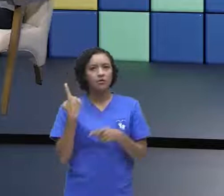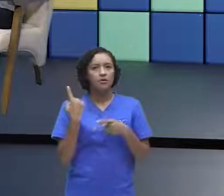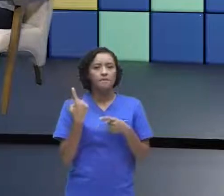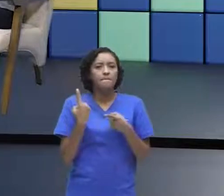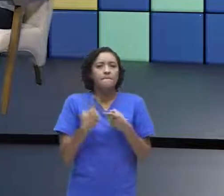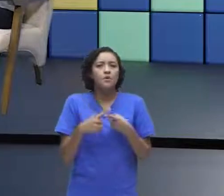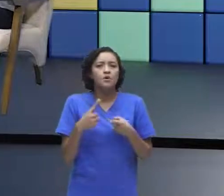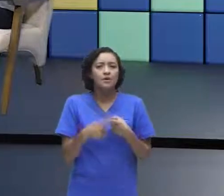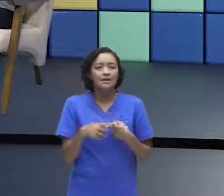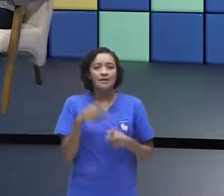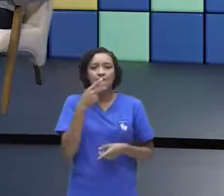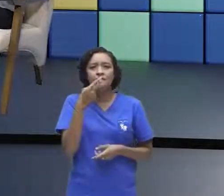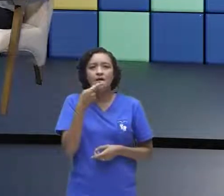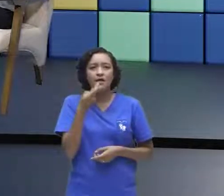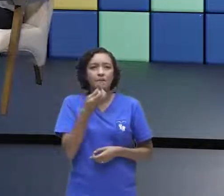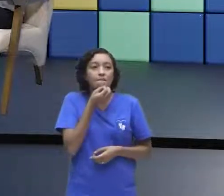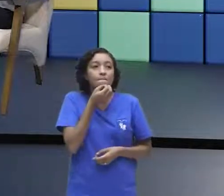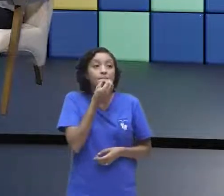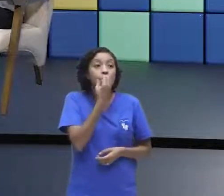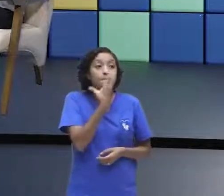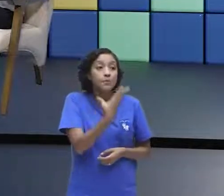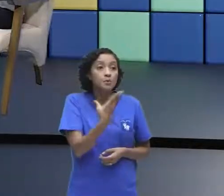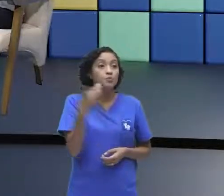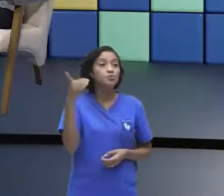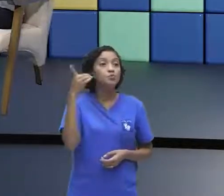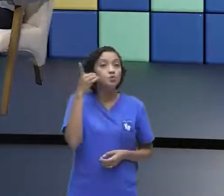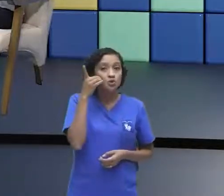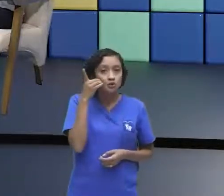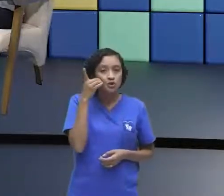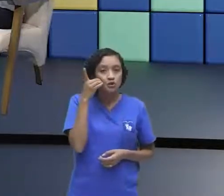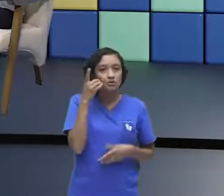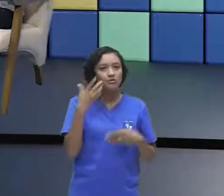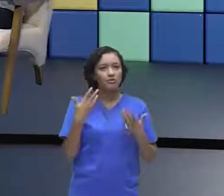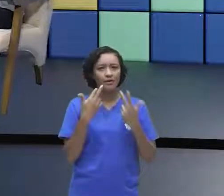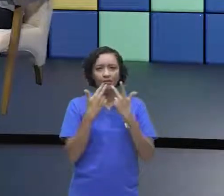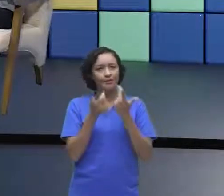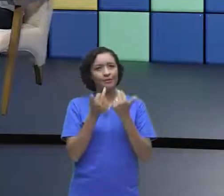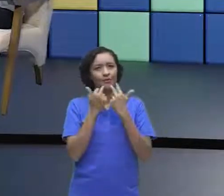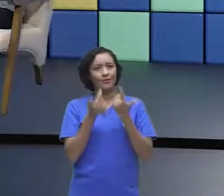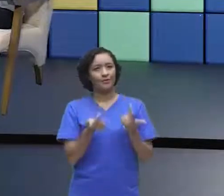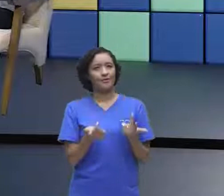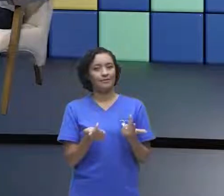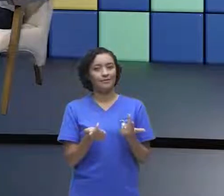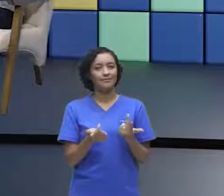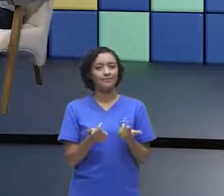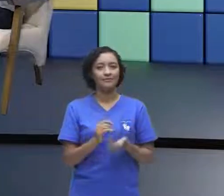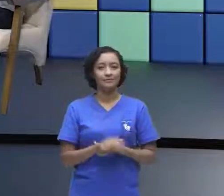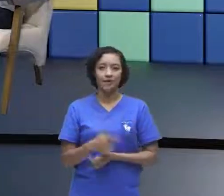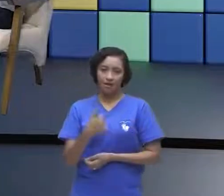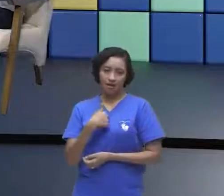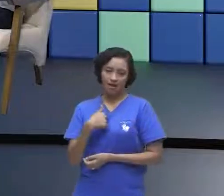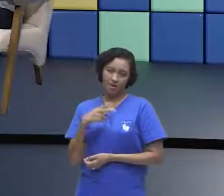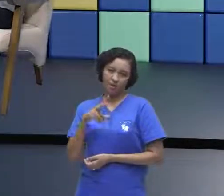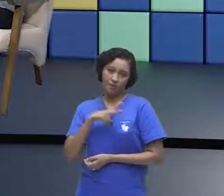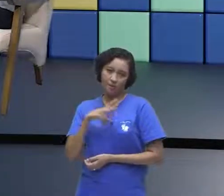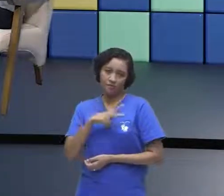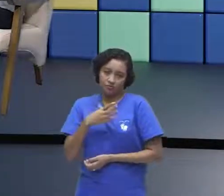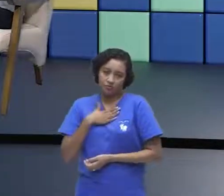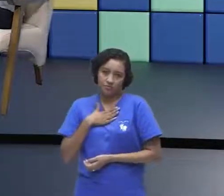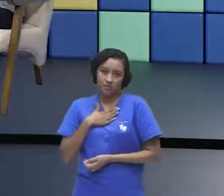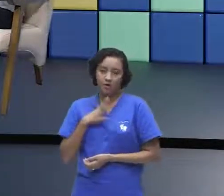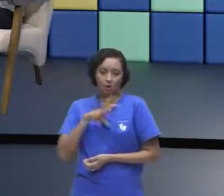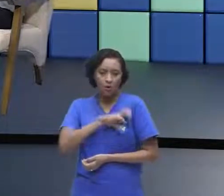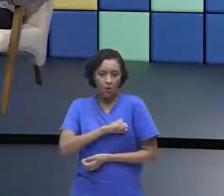um bom dia para outro, né? Assim, de forma tão natural. Eu, particularmente, gosto, né? Tem